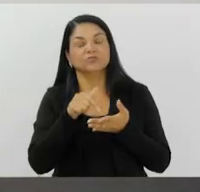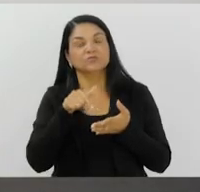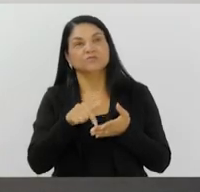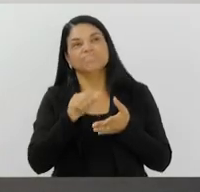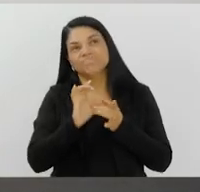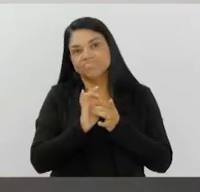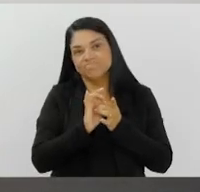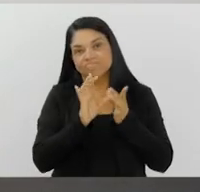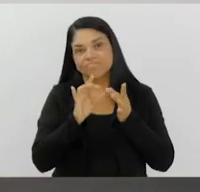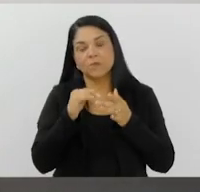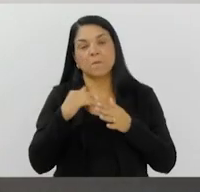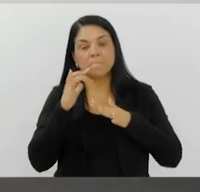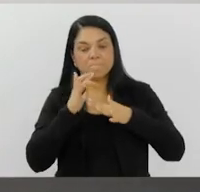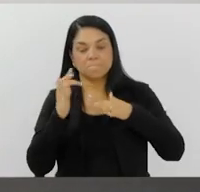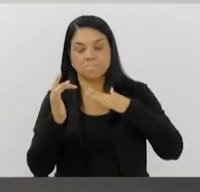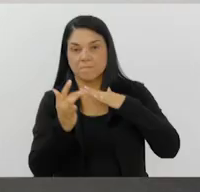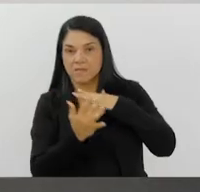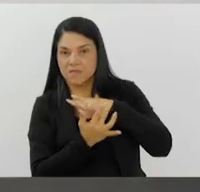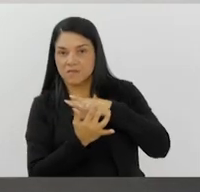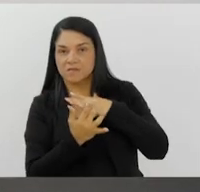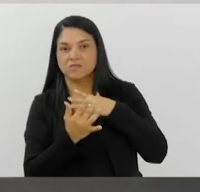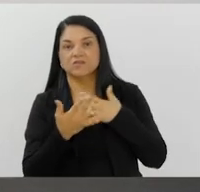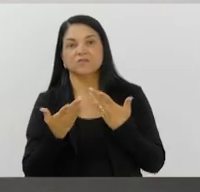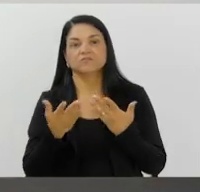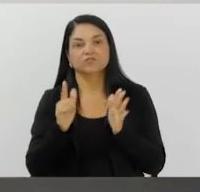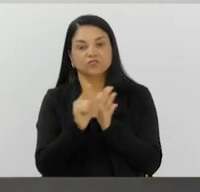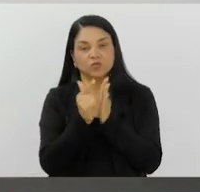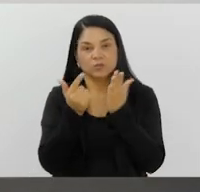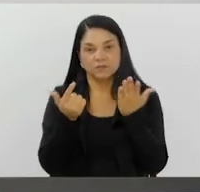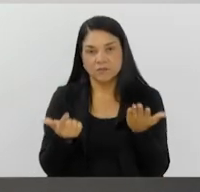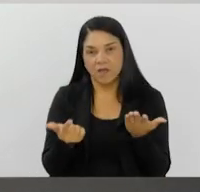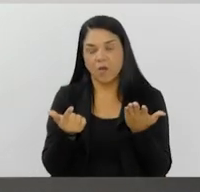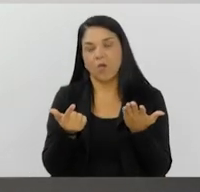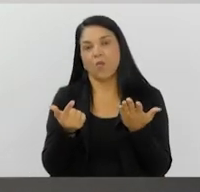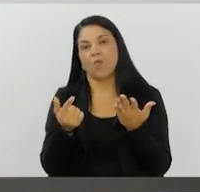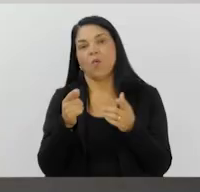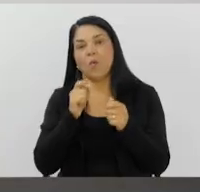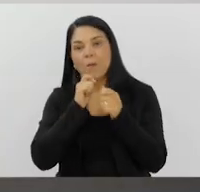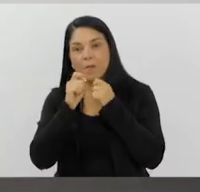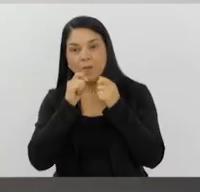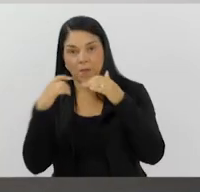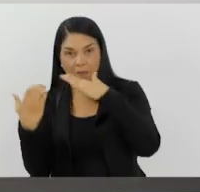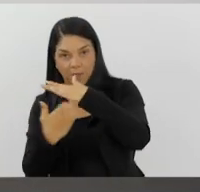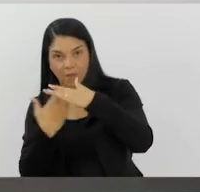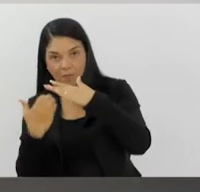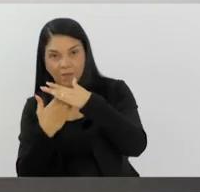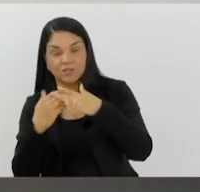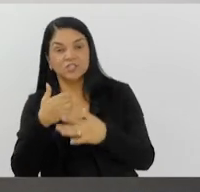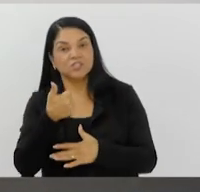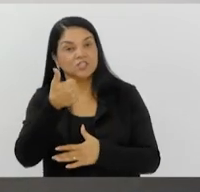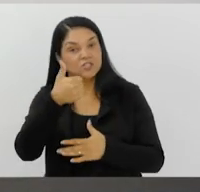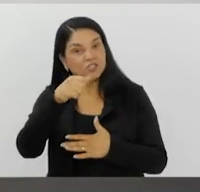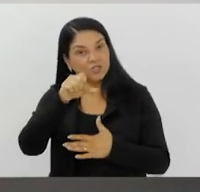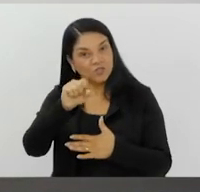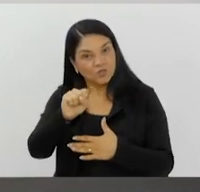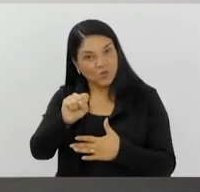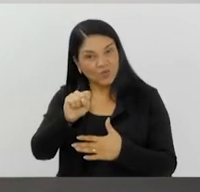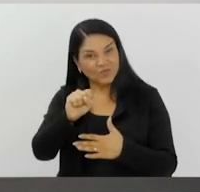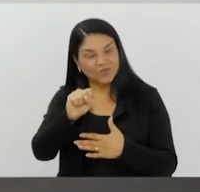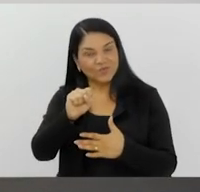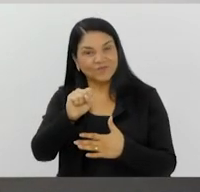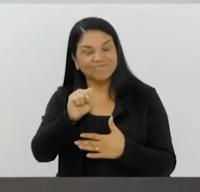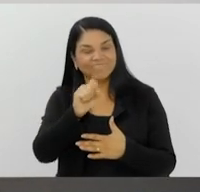eh mídias sociais eh jornais e cobertura de imprensa a gente já tem cadastrado 18 casos de erro de